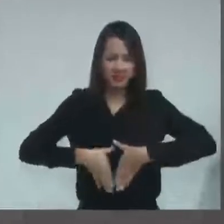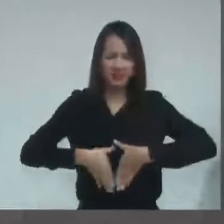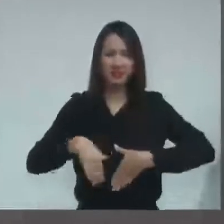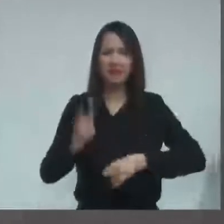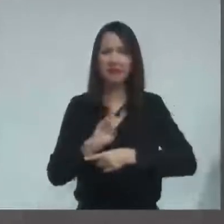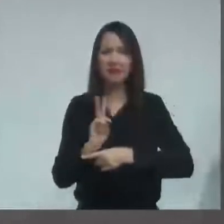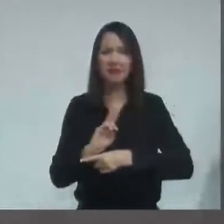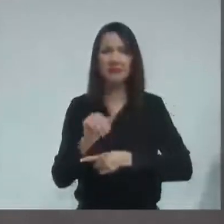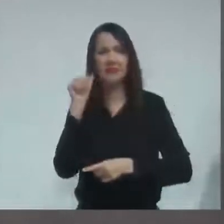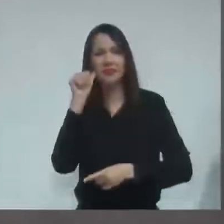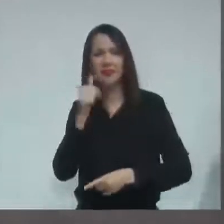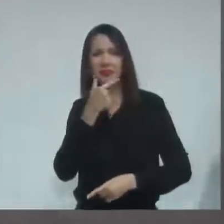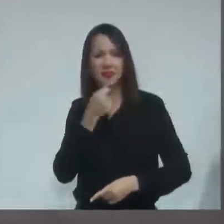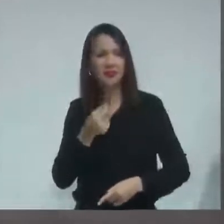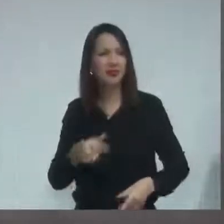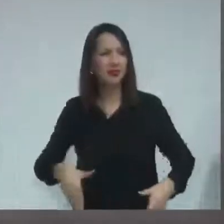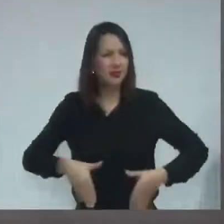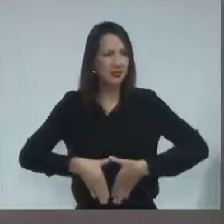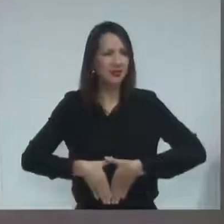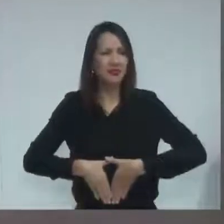deixa os meninos e as meninas da guarda